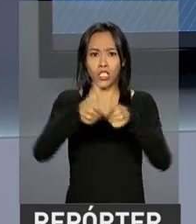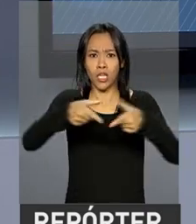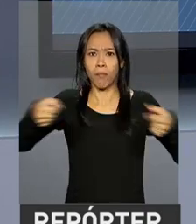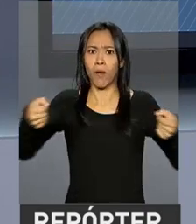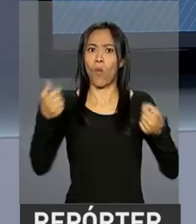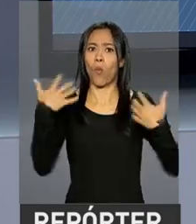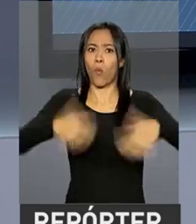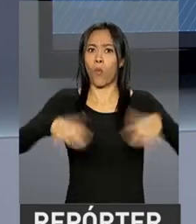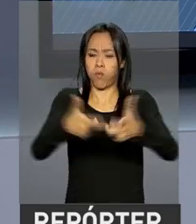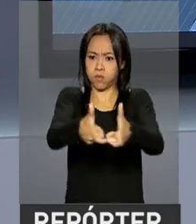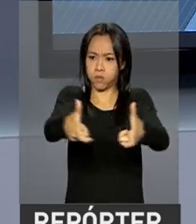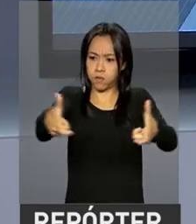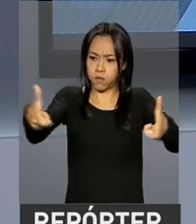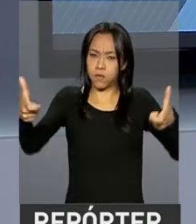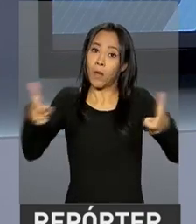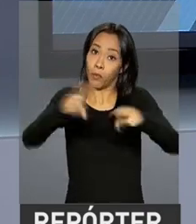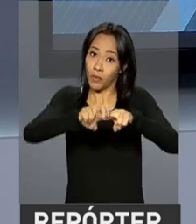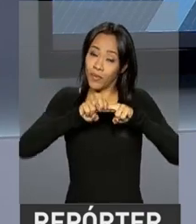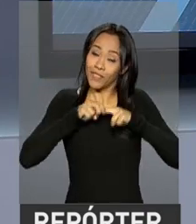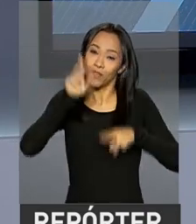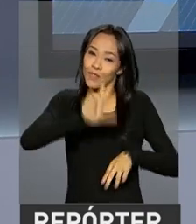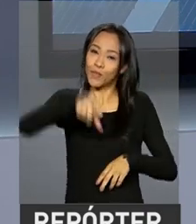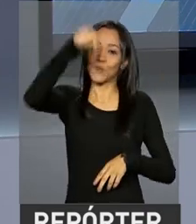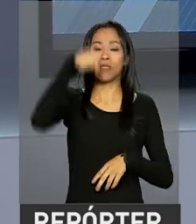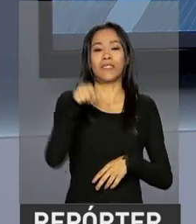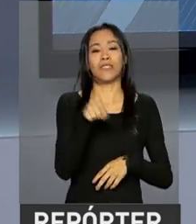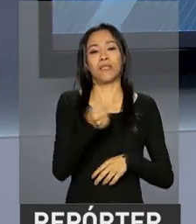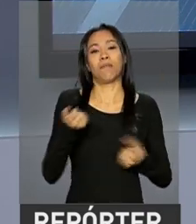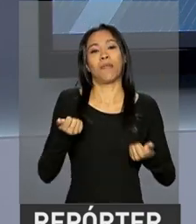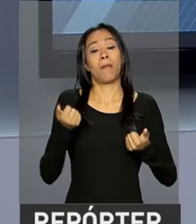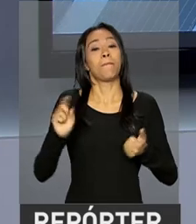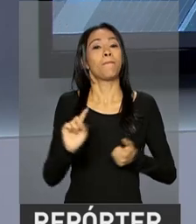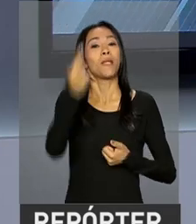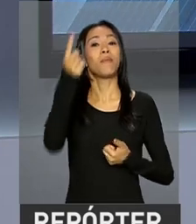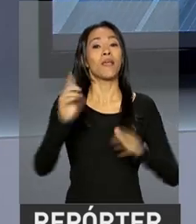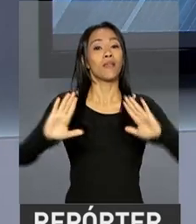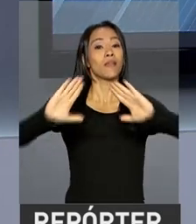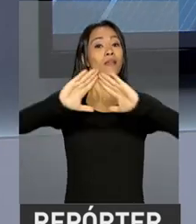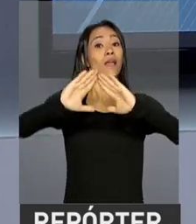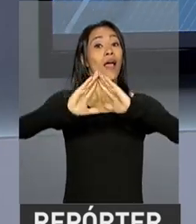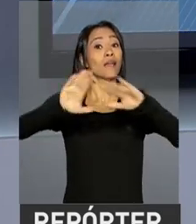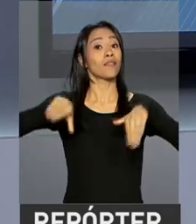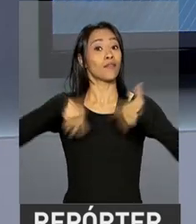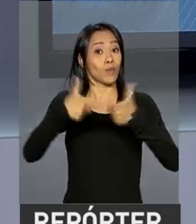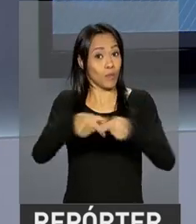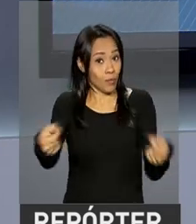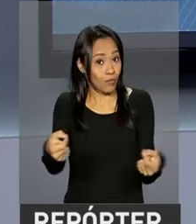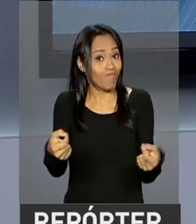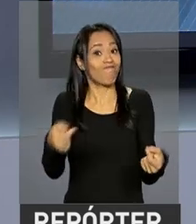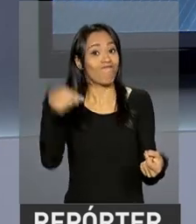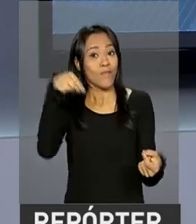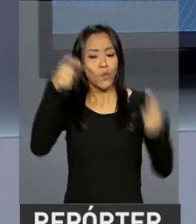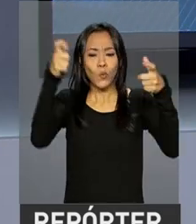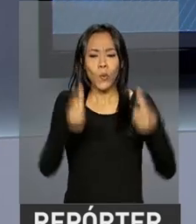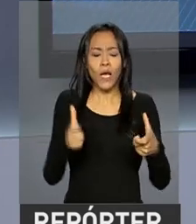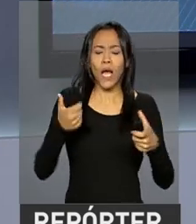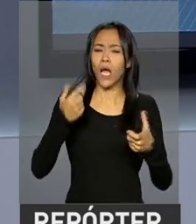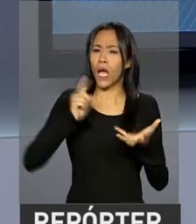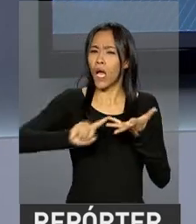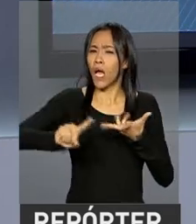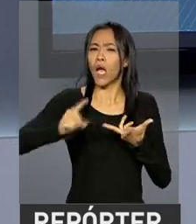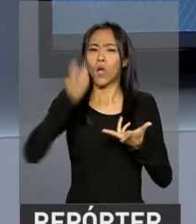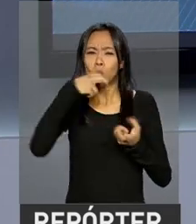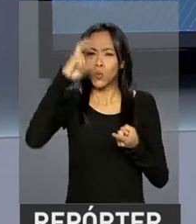país de origem. E por isso a cidade foi escolhida para receber a primeira Japan House, a Casa do Japão. Um espaço que mostra